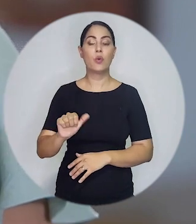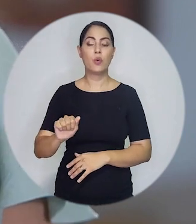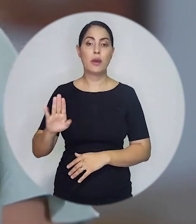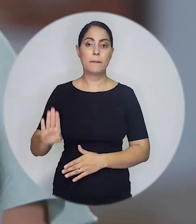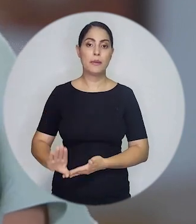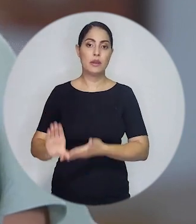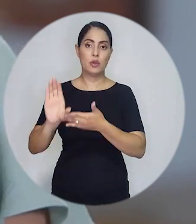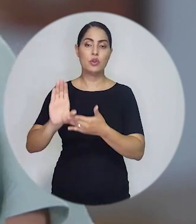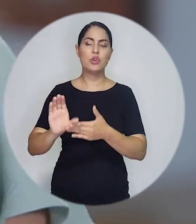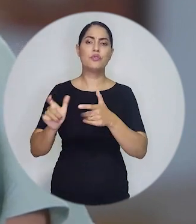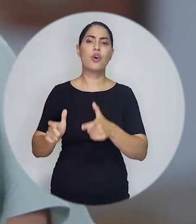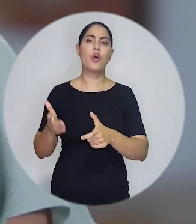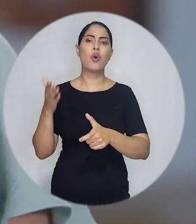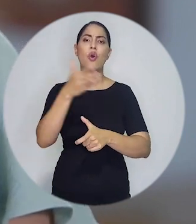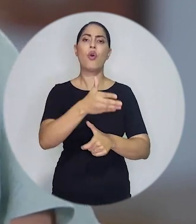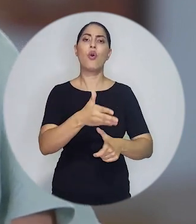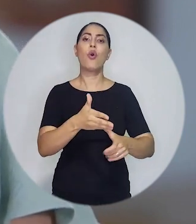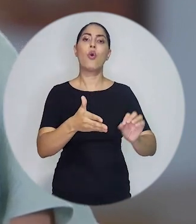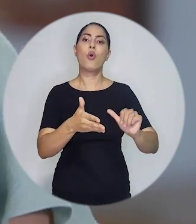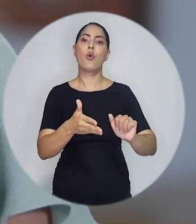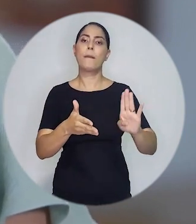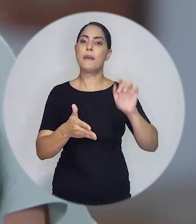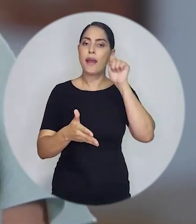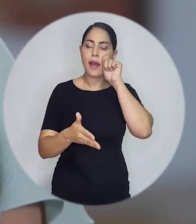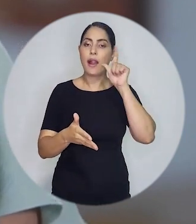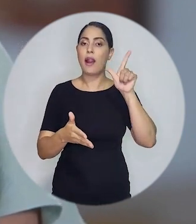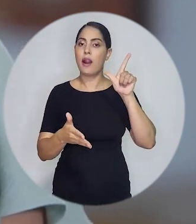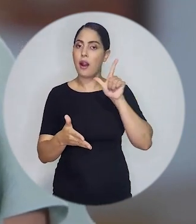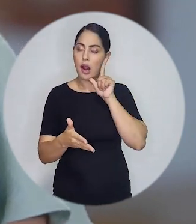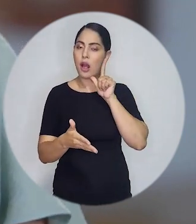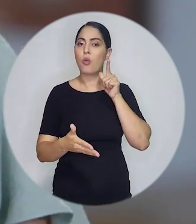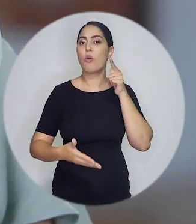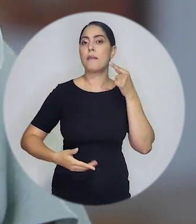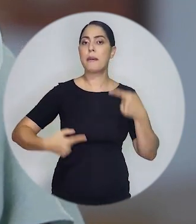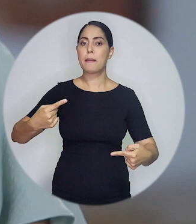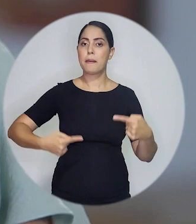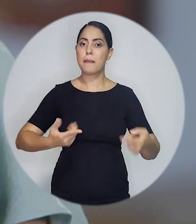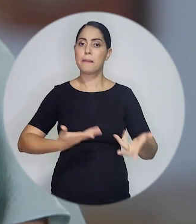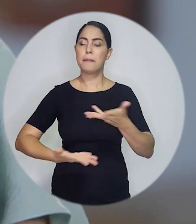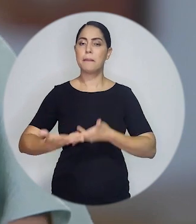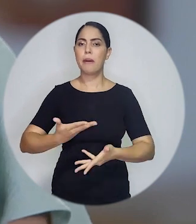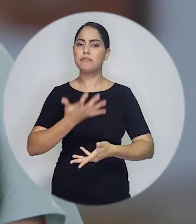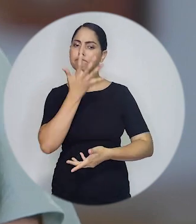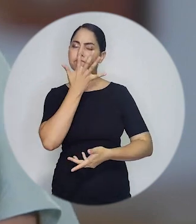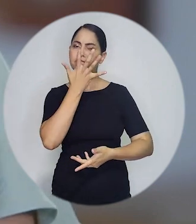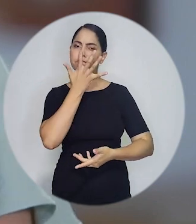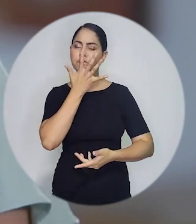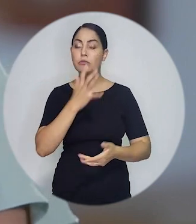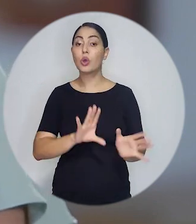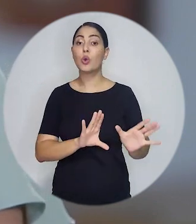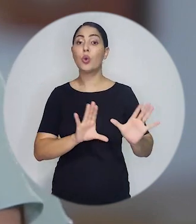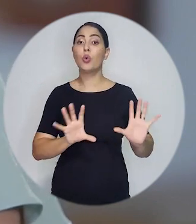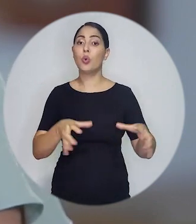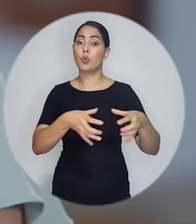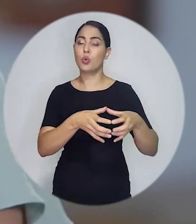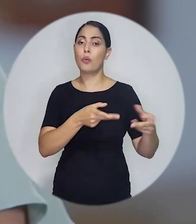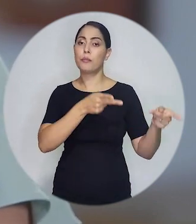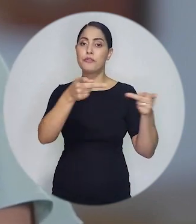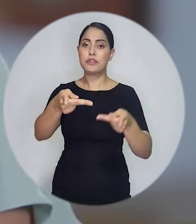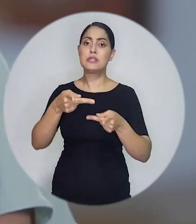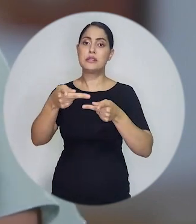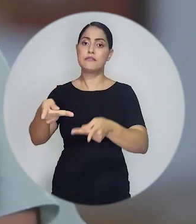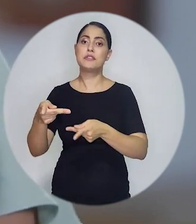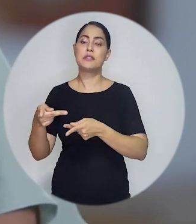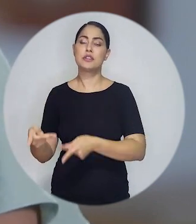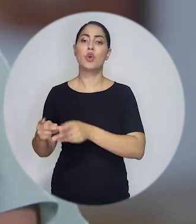da OAB estiveram com a seccional da OAB de Alagoas para ouvir as demandas da advocacia. O grupo fez visitas institucionais